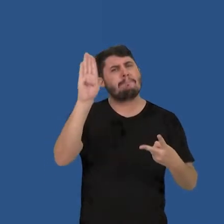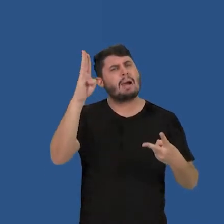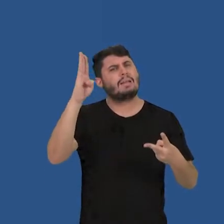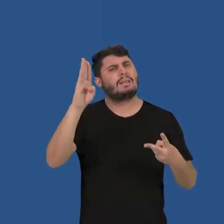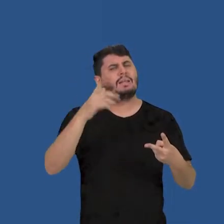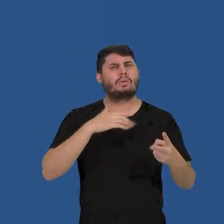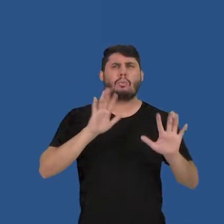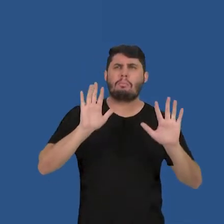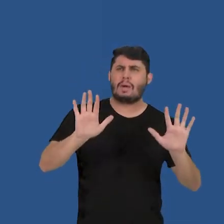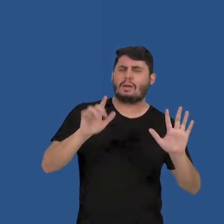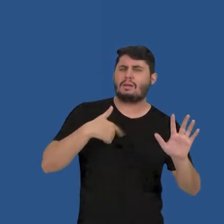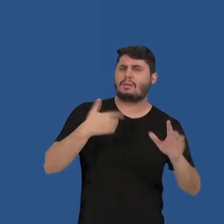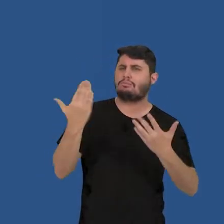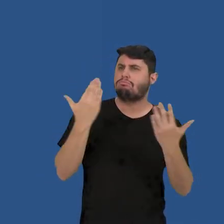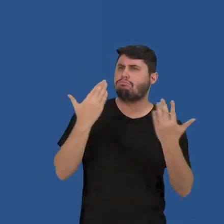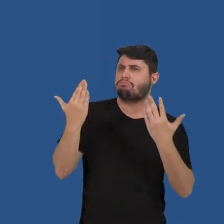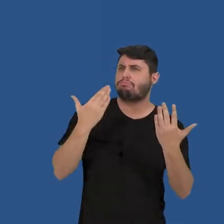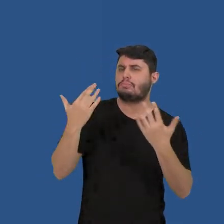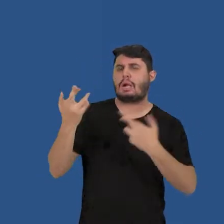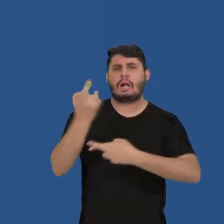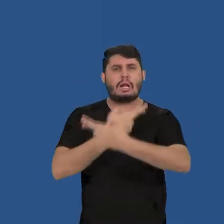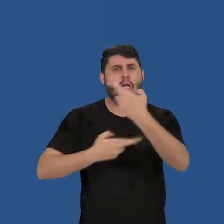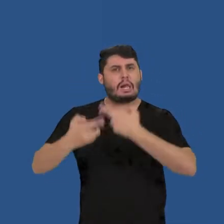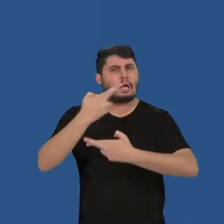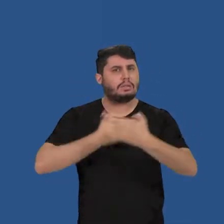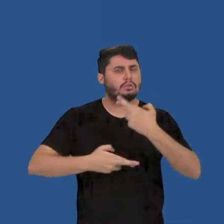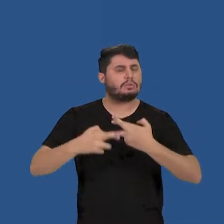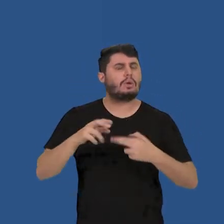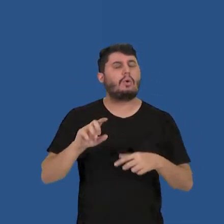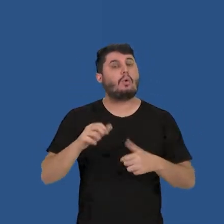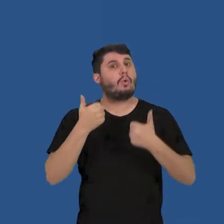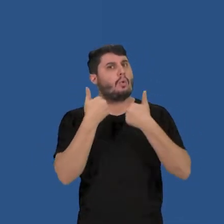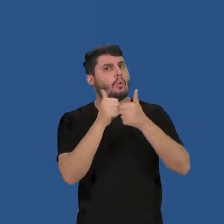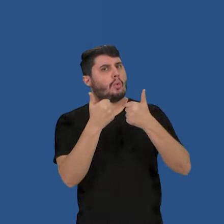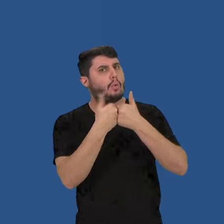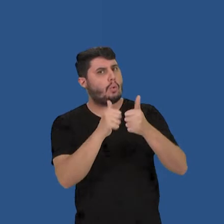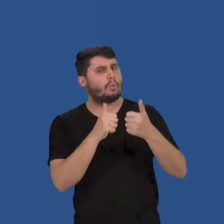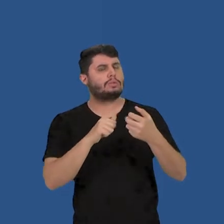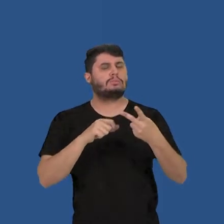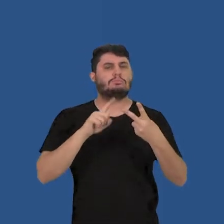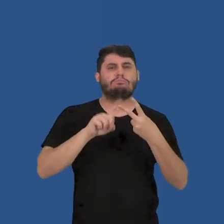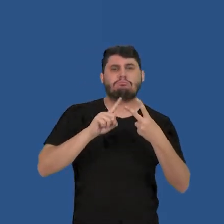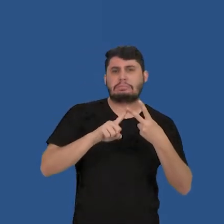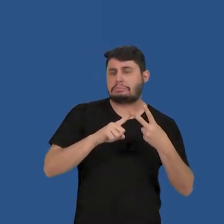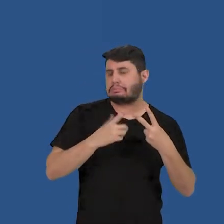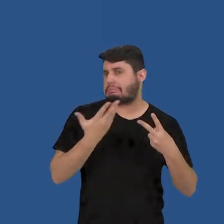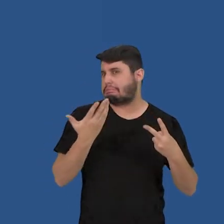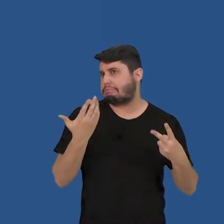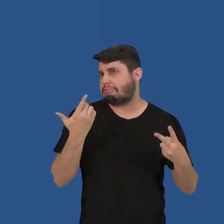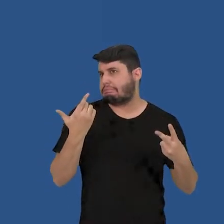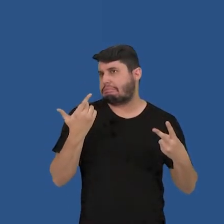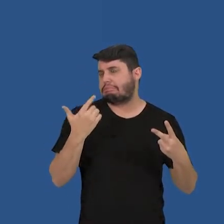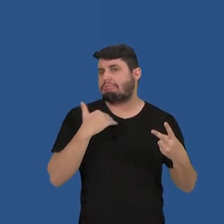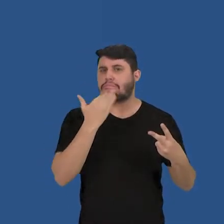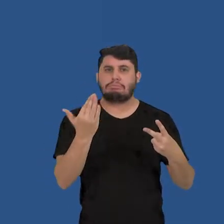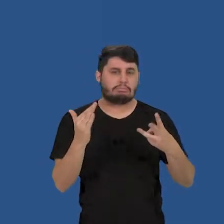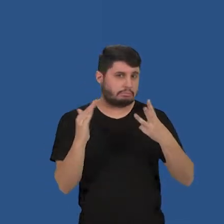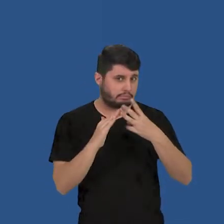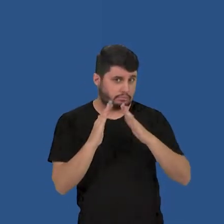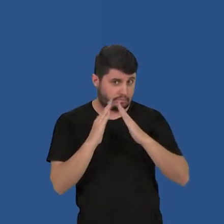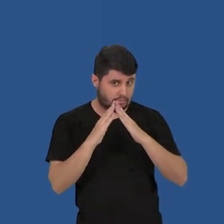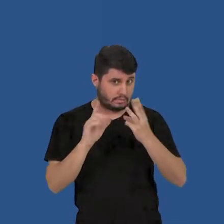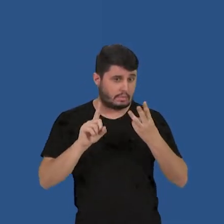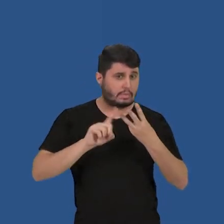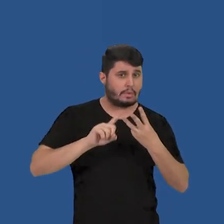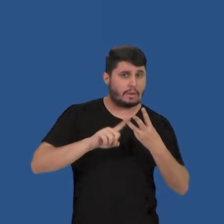Ônibus, sem teto e banheiros aparecendo duas vezes, né? Banhos e banheiros. Então eu fico na dúvida, será que esse shower tem a ver com isso?